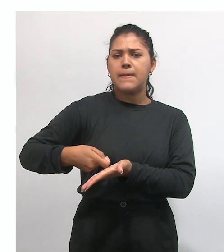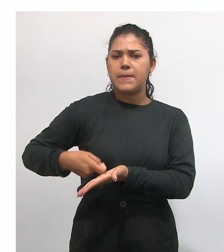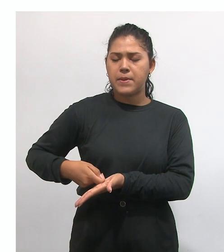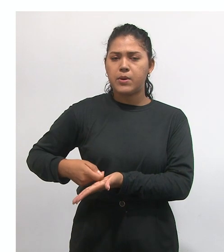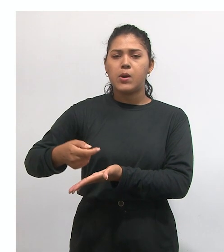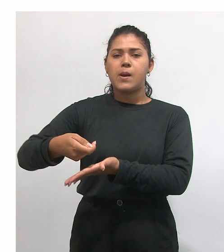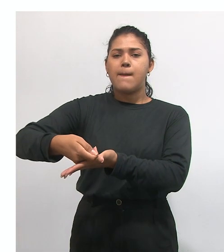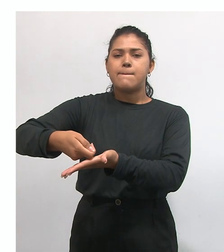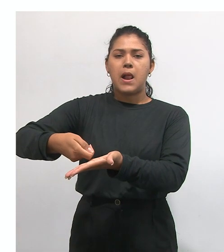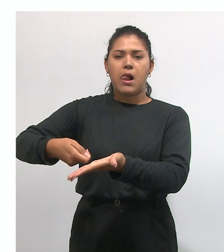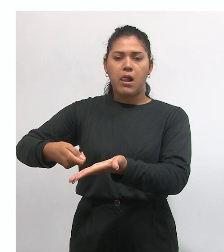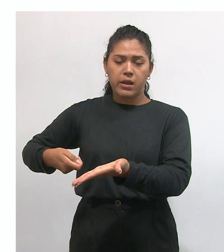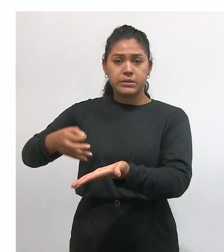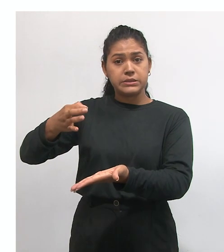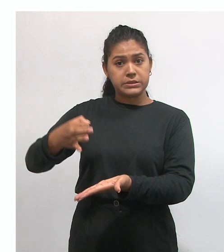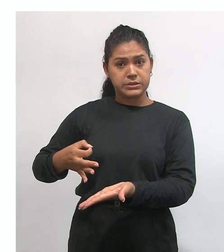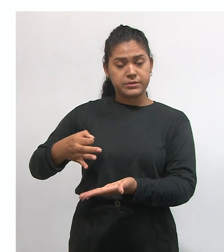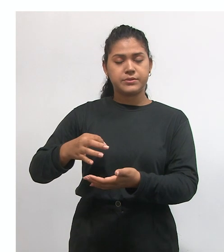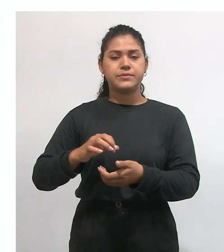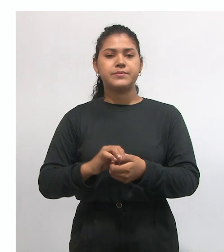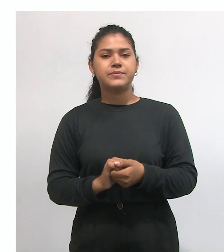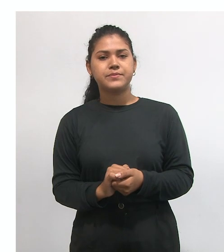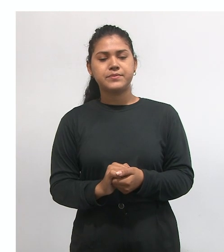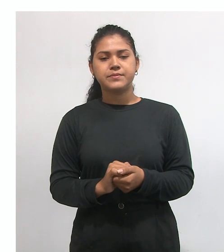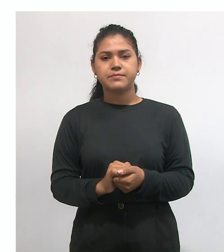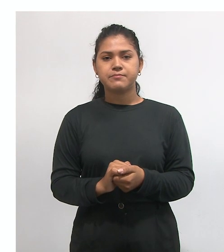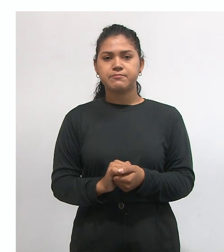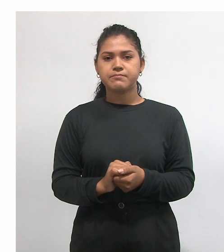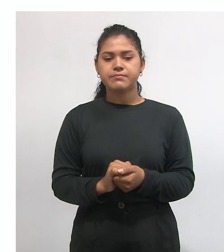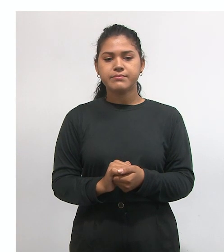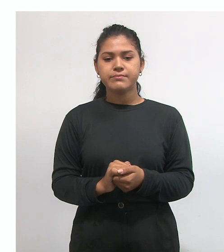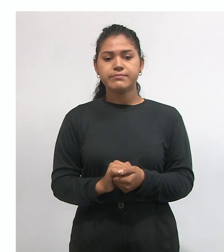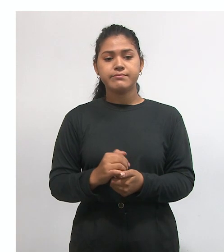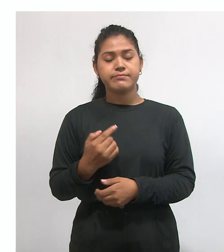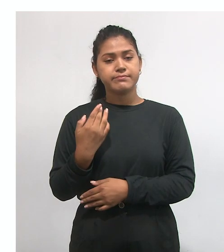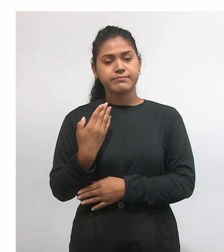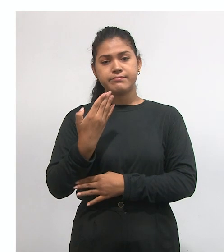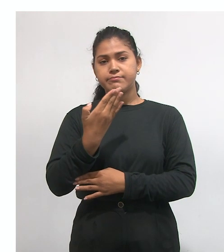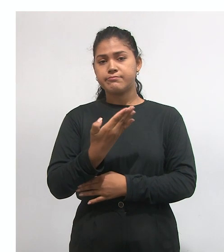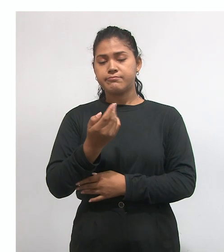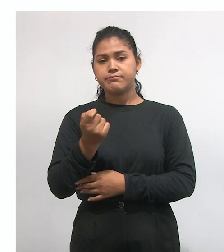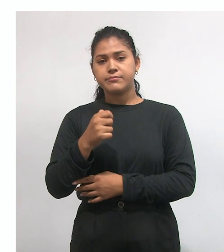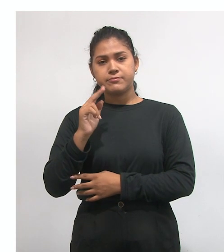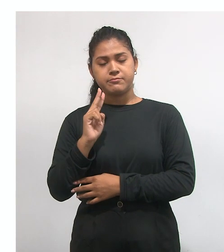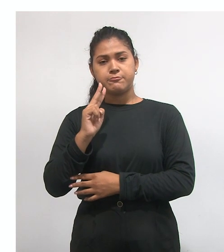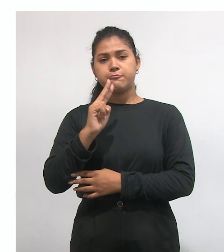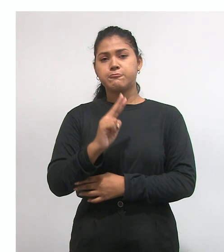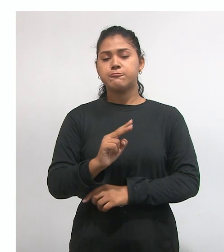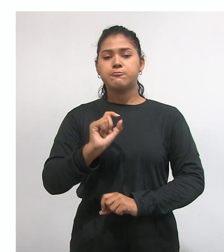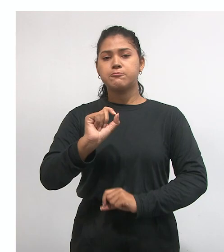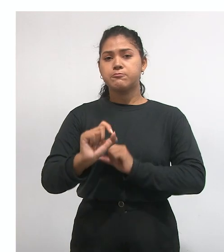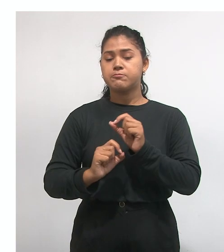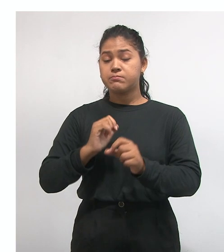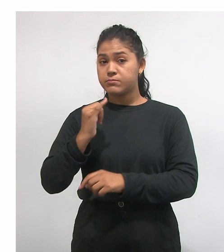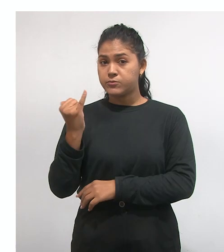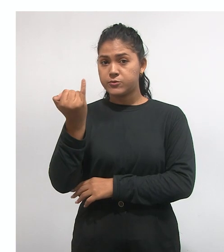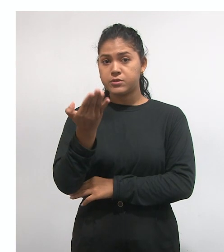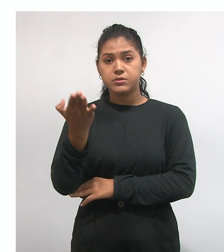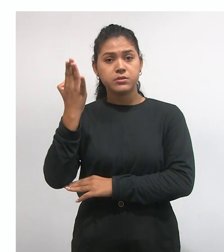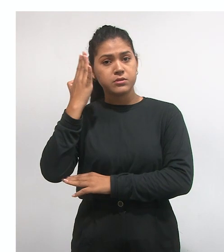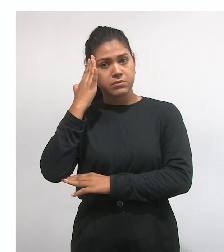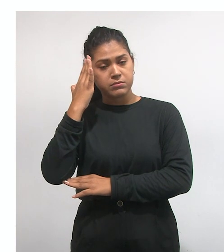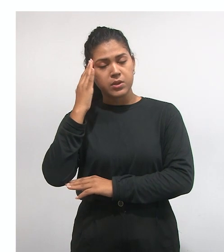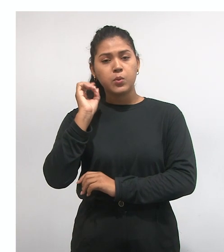como a obrigação acessória, tá? E aqui eu trouxe uma situação interessante, que é bem importante que você saiba, olha